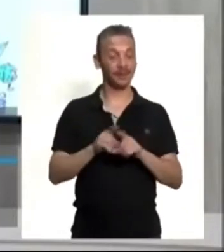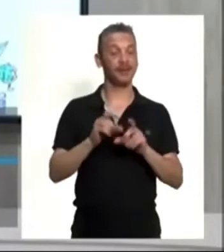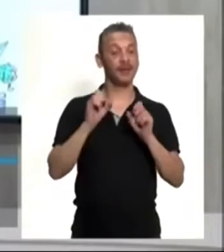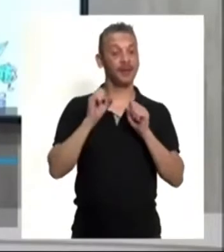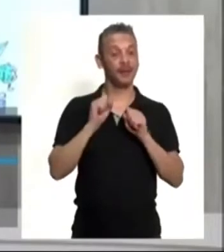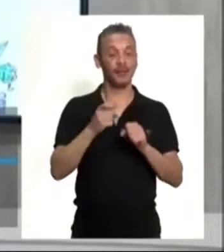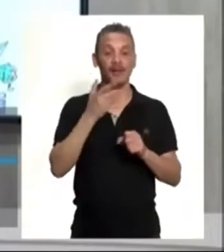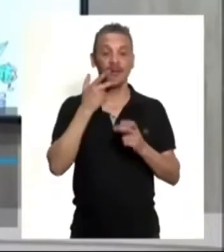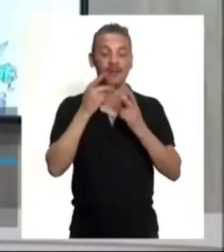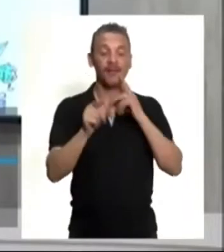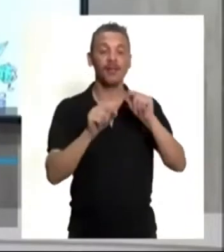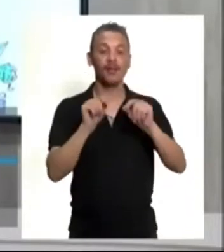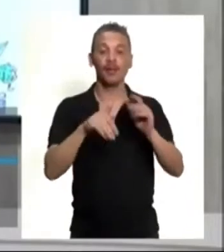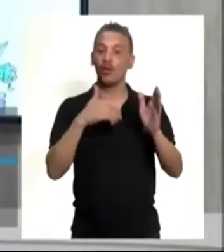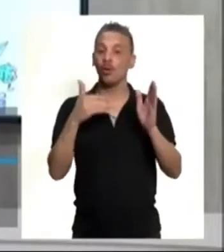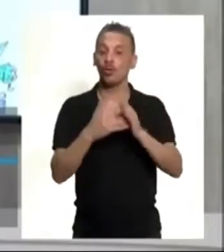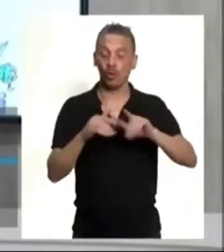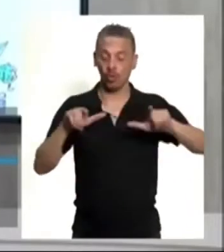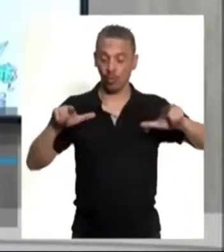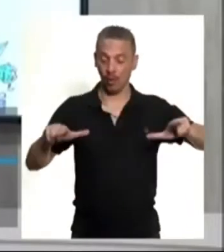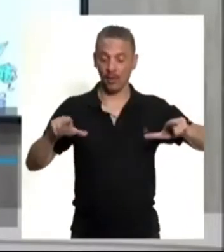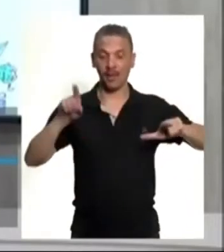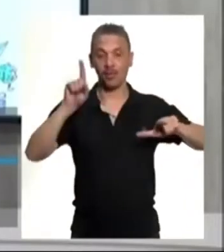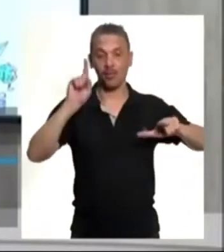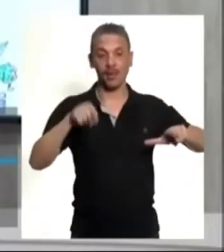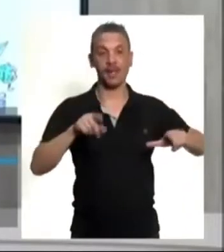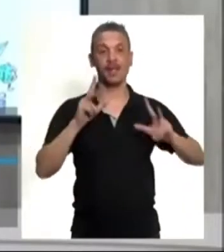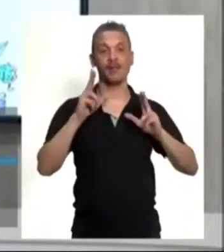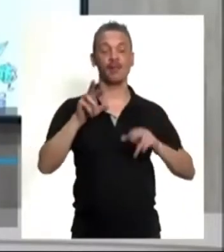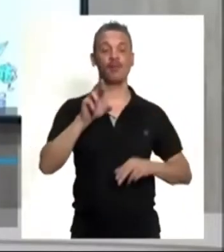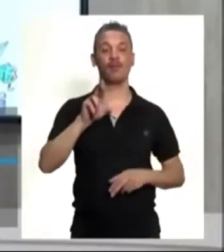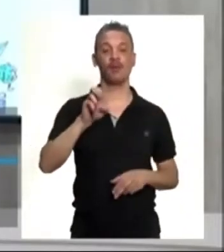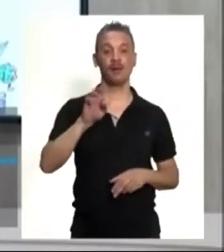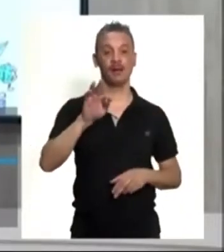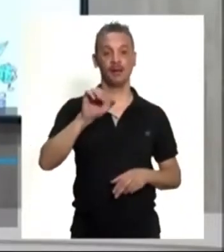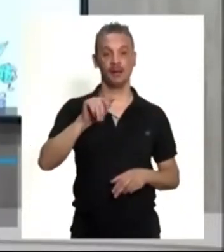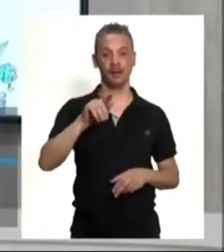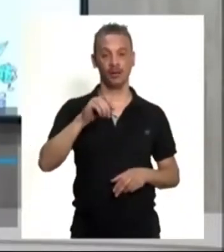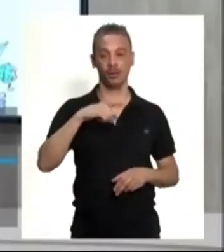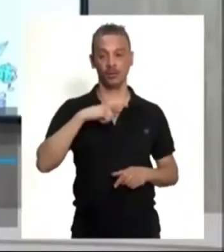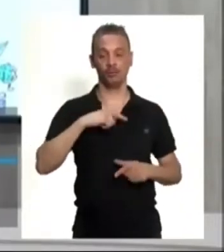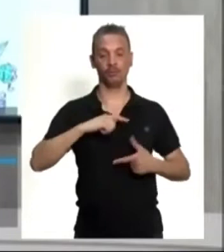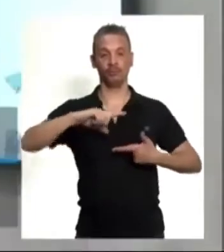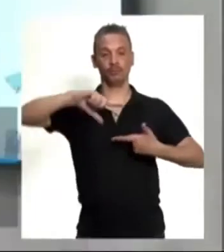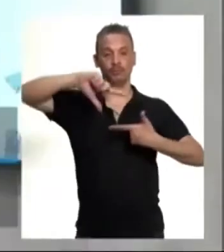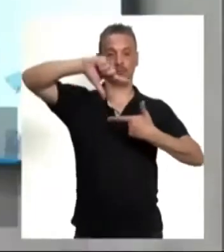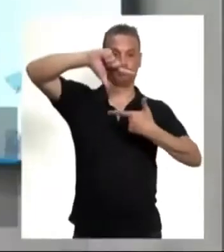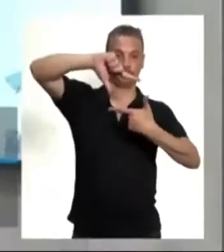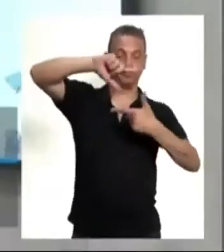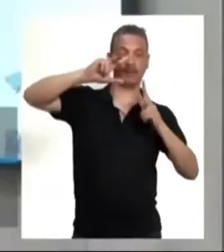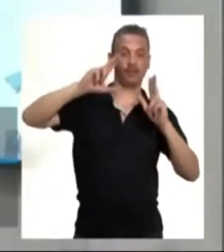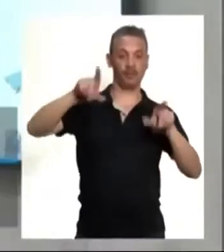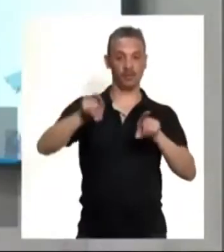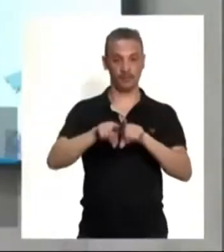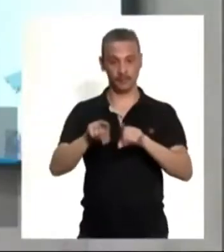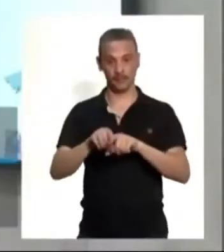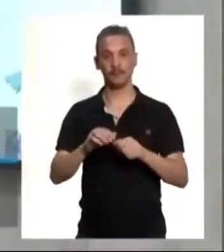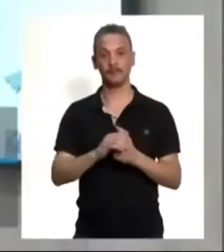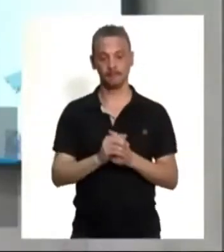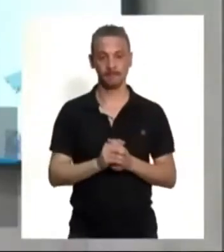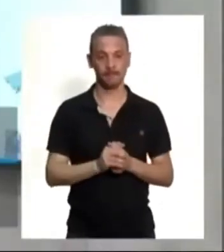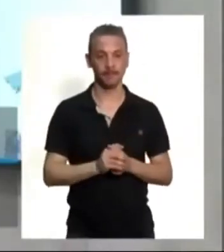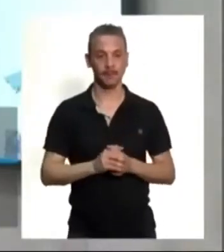podemos falar que todo quadrado também é um retângulo. Olha para cá, olha para o Fredão aqui. Todo quadrado tem os ângulos de